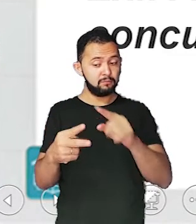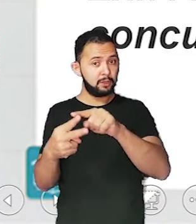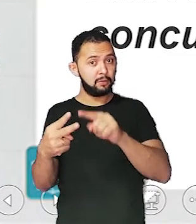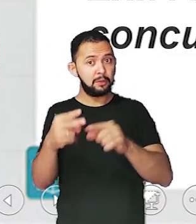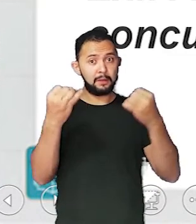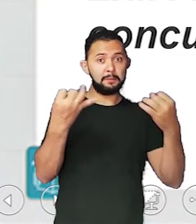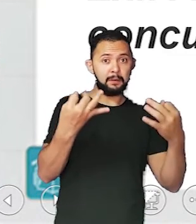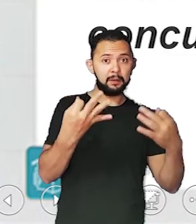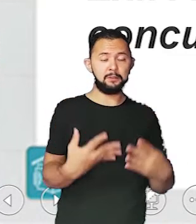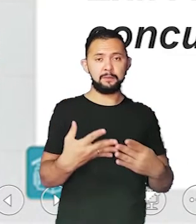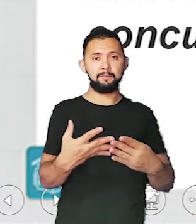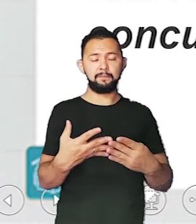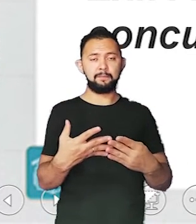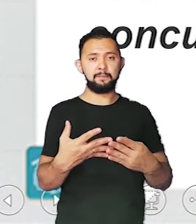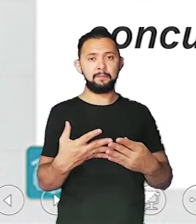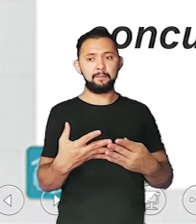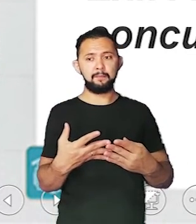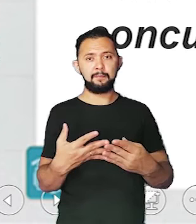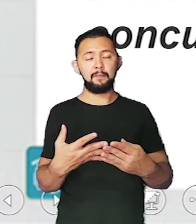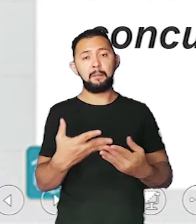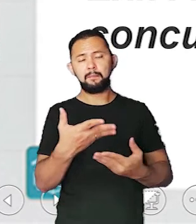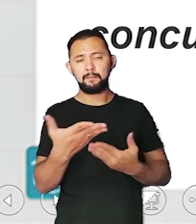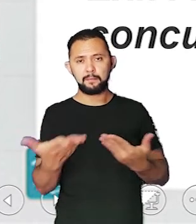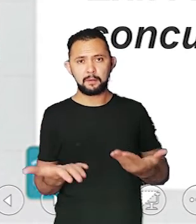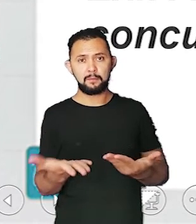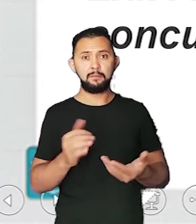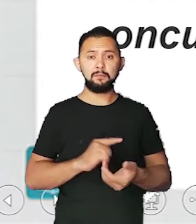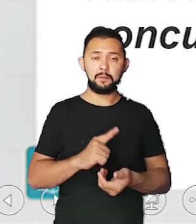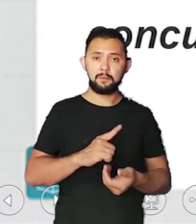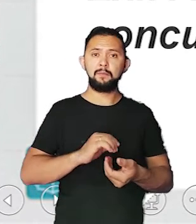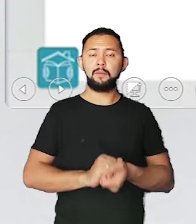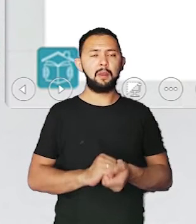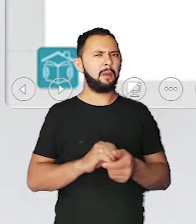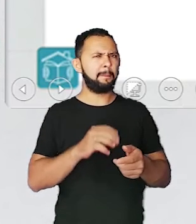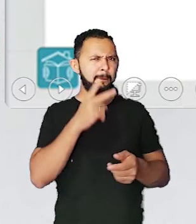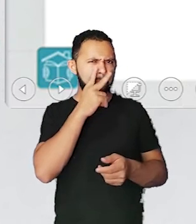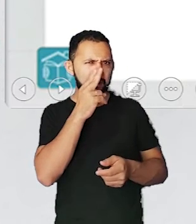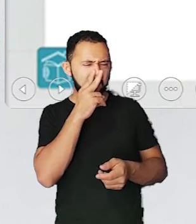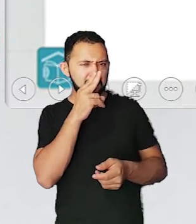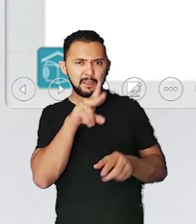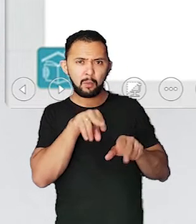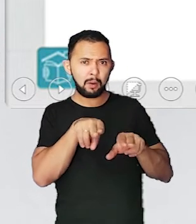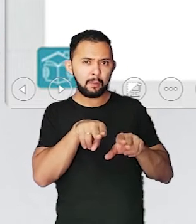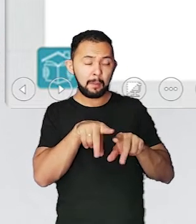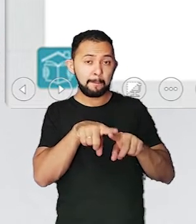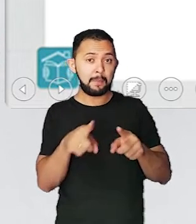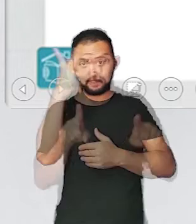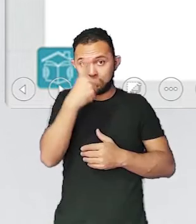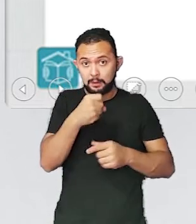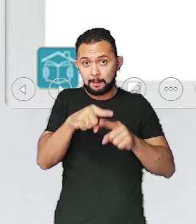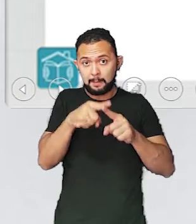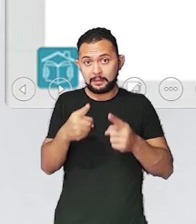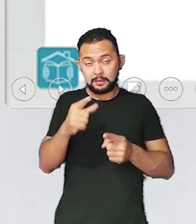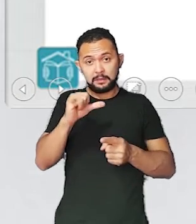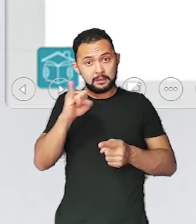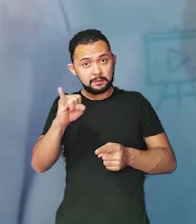que ele diz, as gaúchas que são bonitas participaram do concurso de beleza. Praticamente a mesma coisa, mas quando ele coloca entre vírgulas, é explicativo. É como